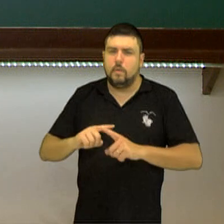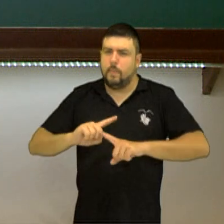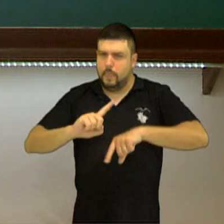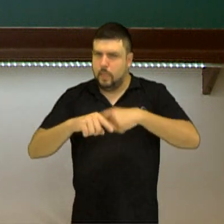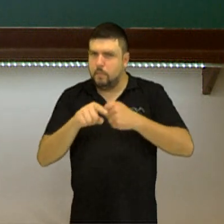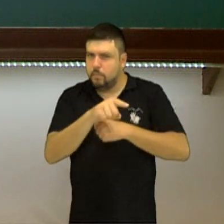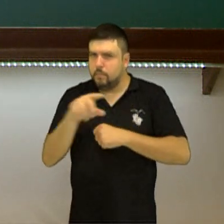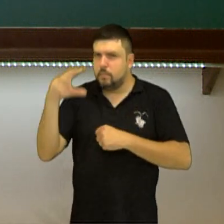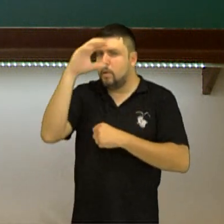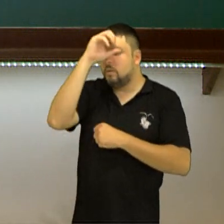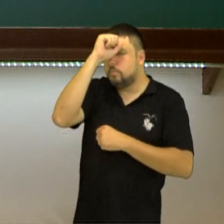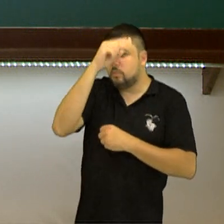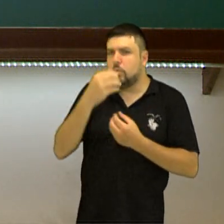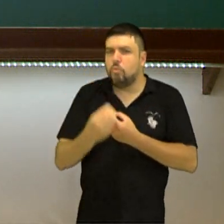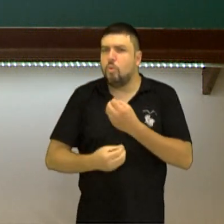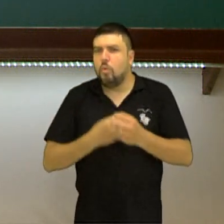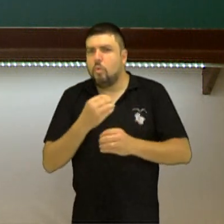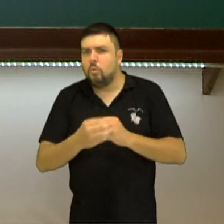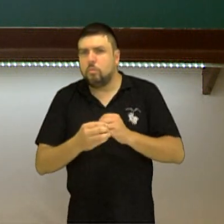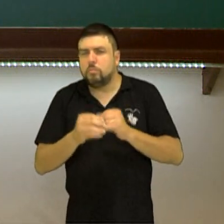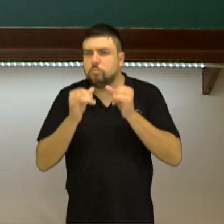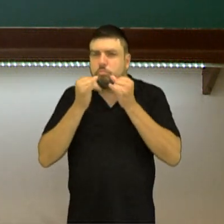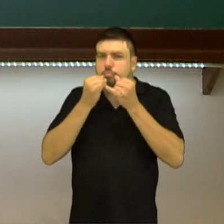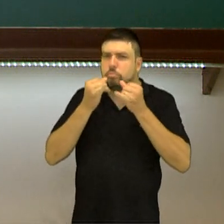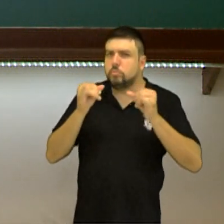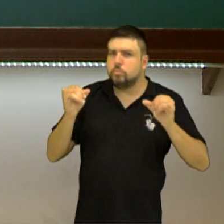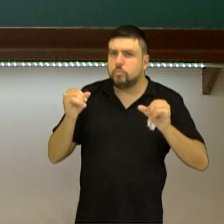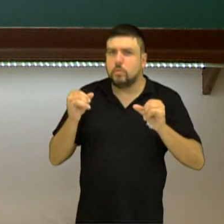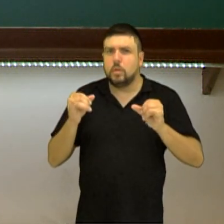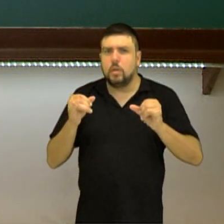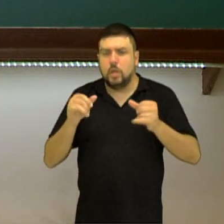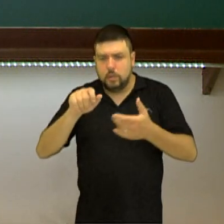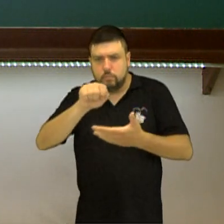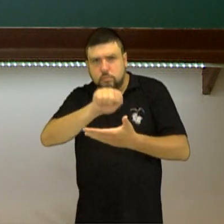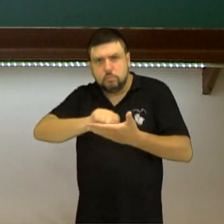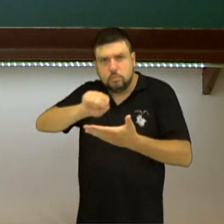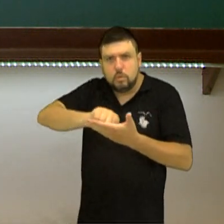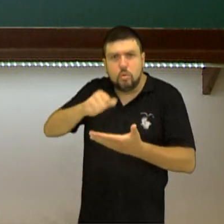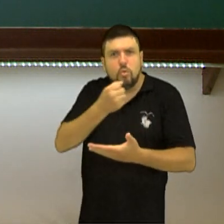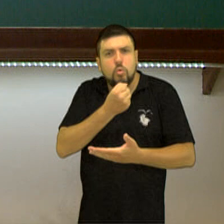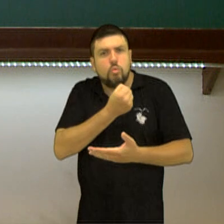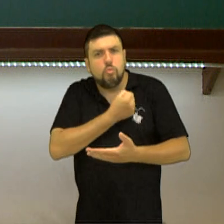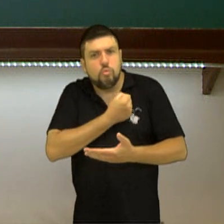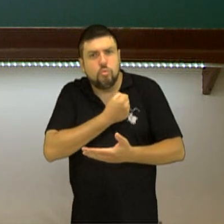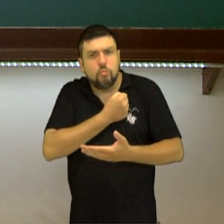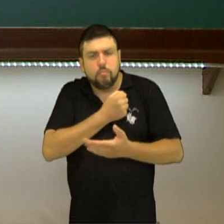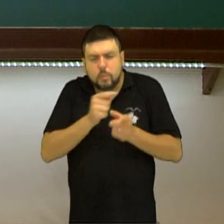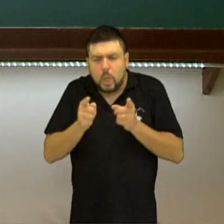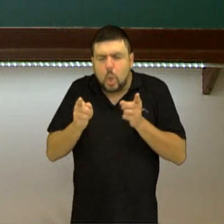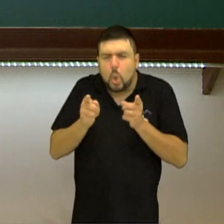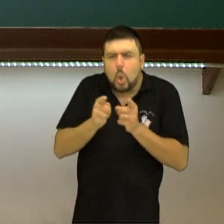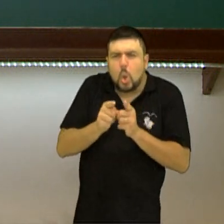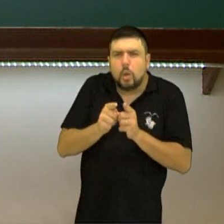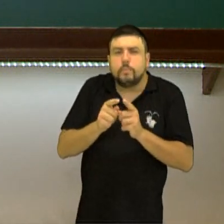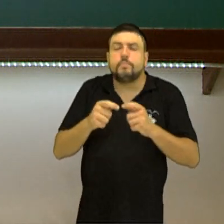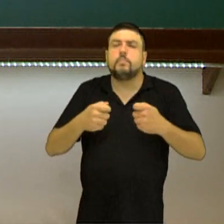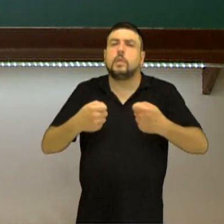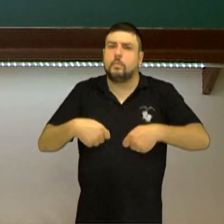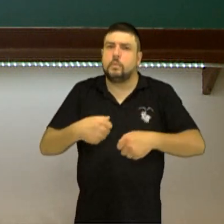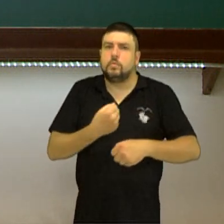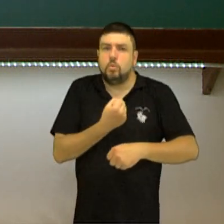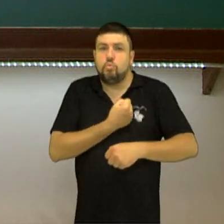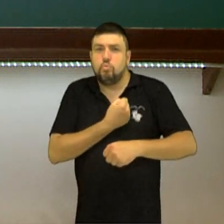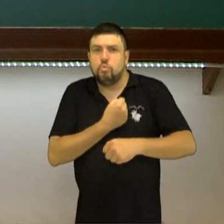científica, tá? E a notação científica, o que ela é? É isso que a gente vai conversar hoje. Vamos fazer uma